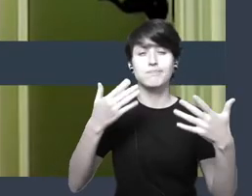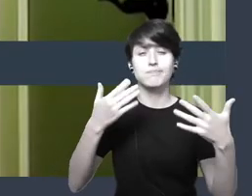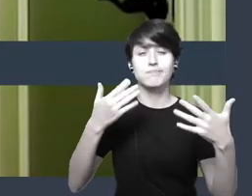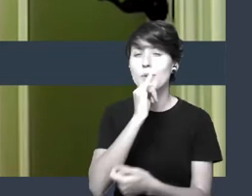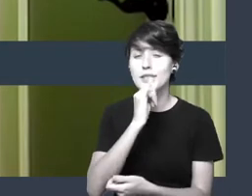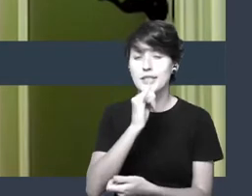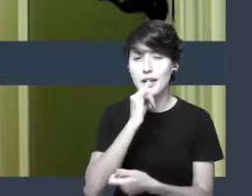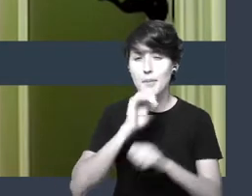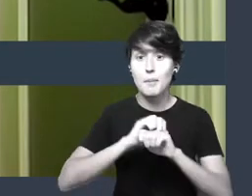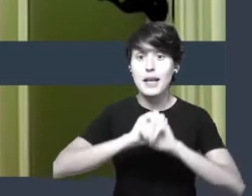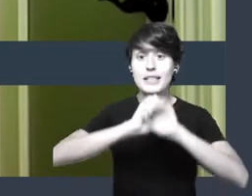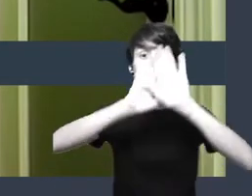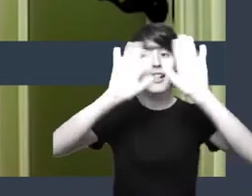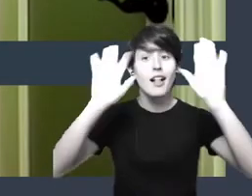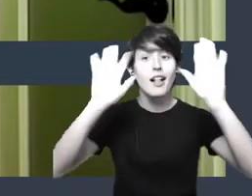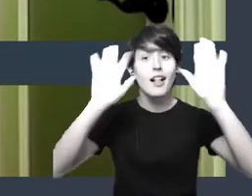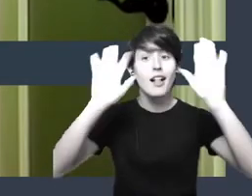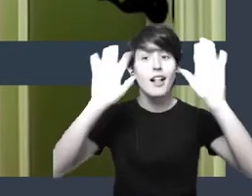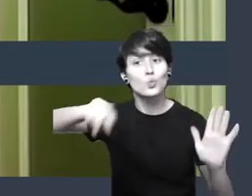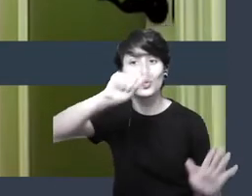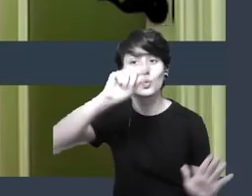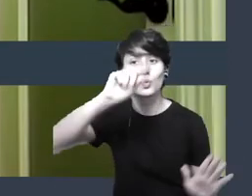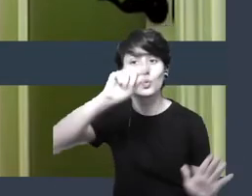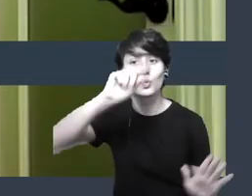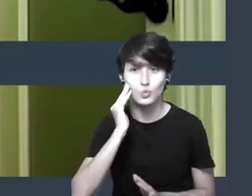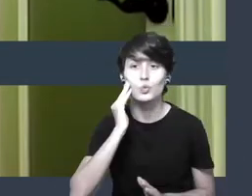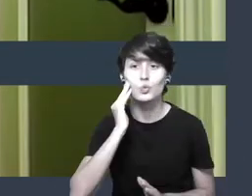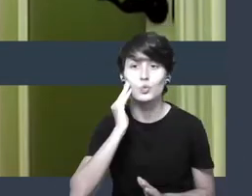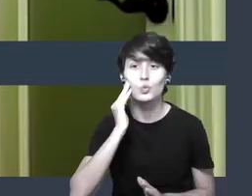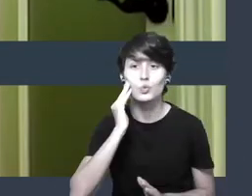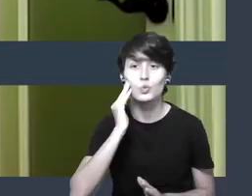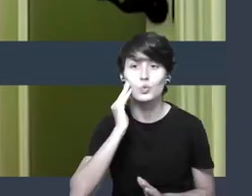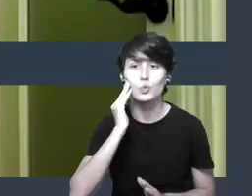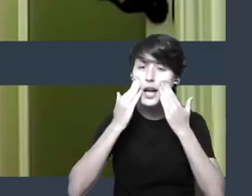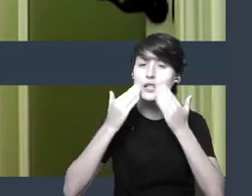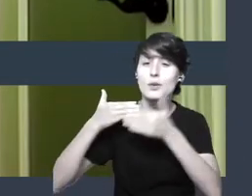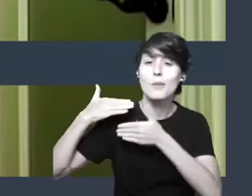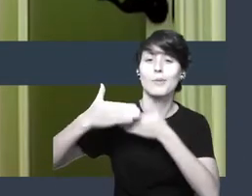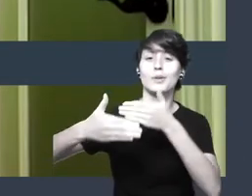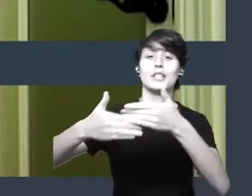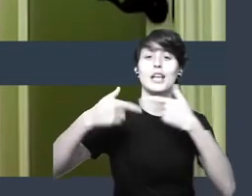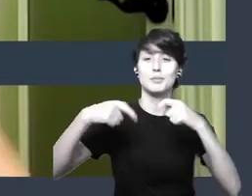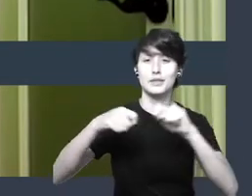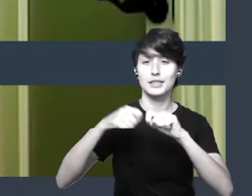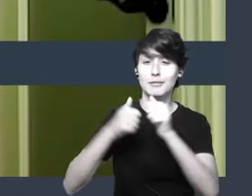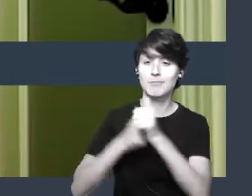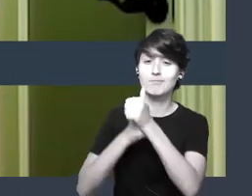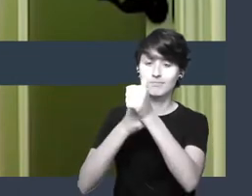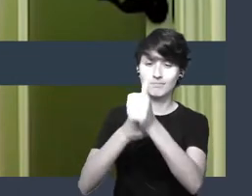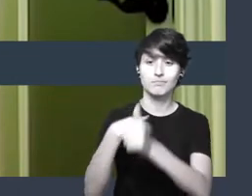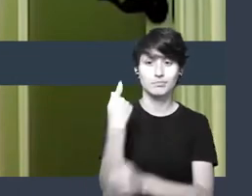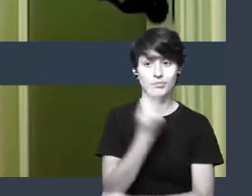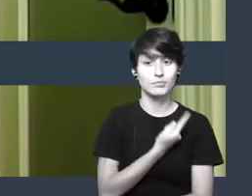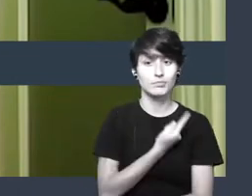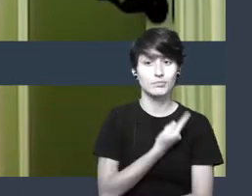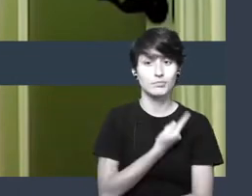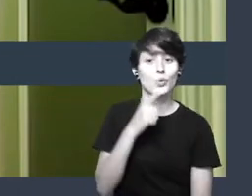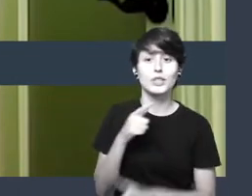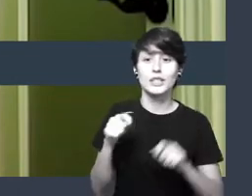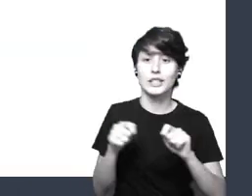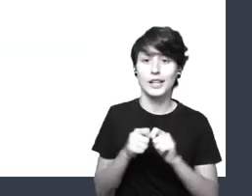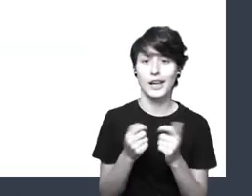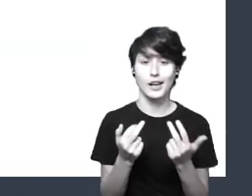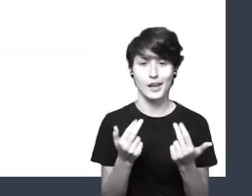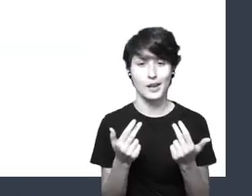pouquinho mais claro, para realmente ilustrar o processo que precisa ser seguido para que a gente consiga mitigar esse